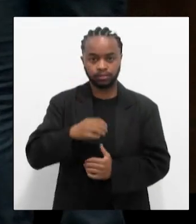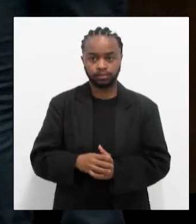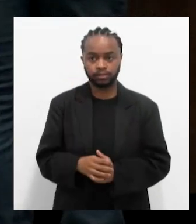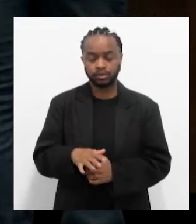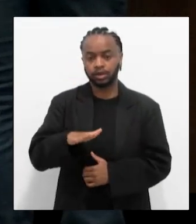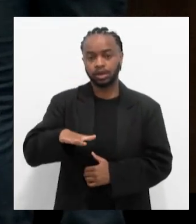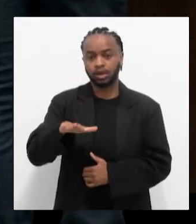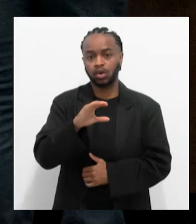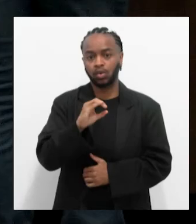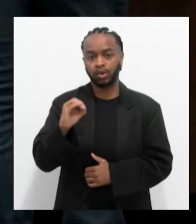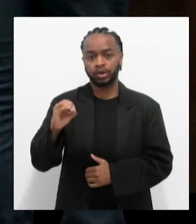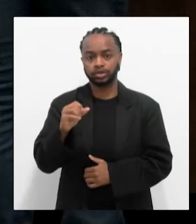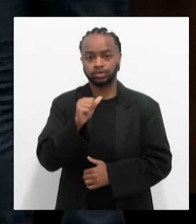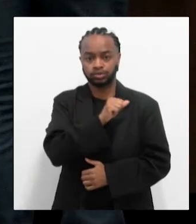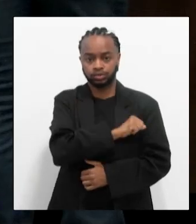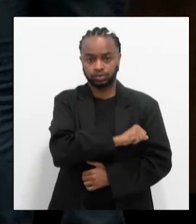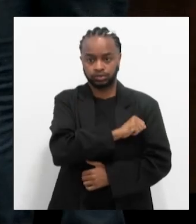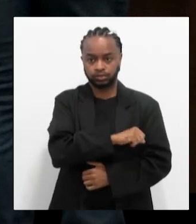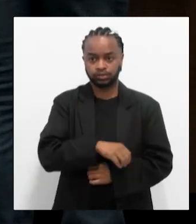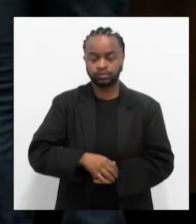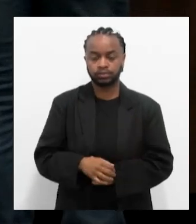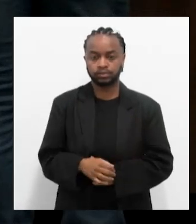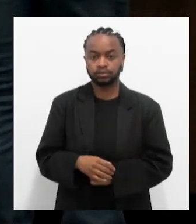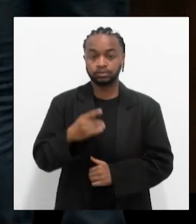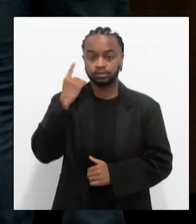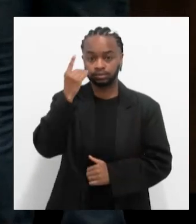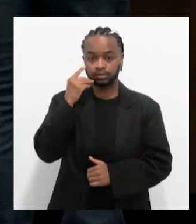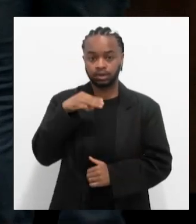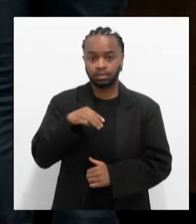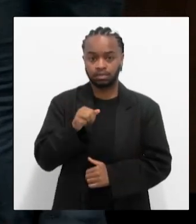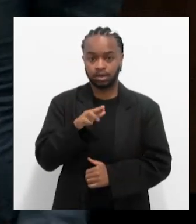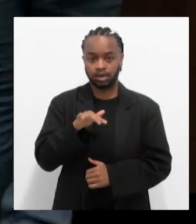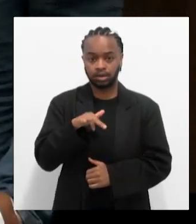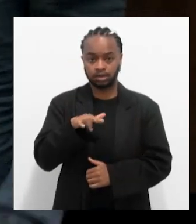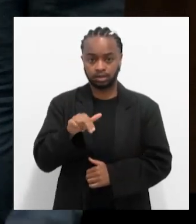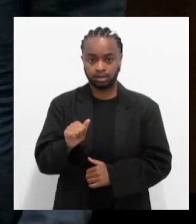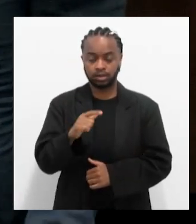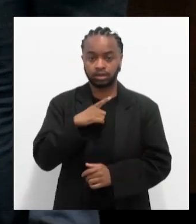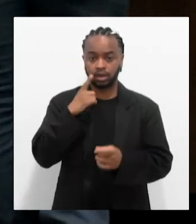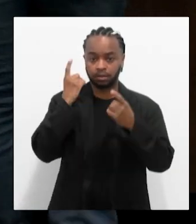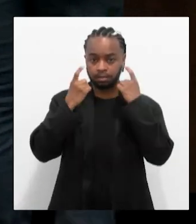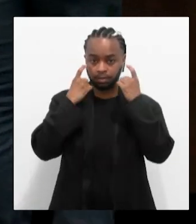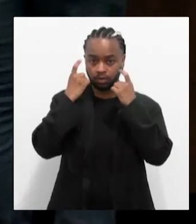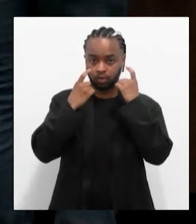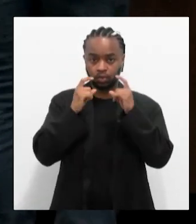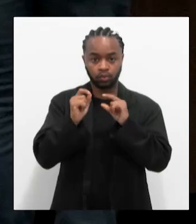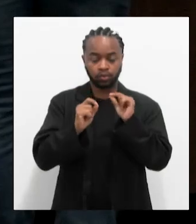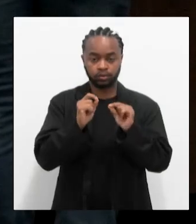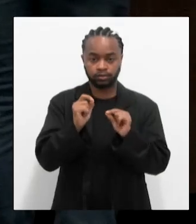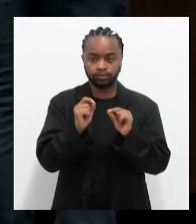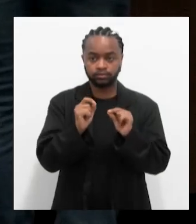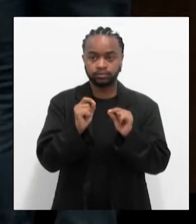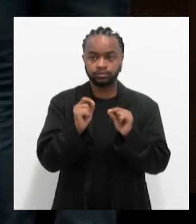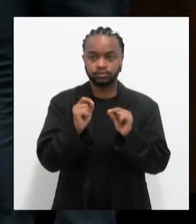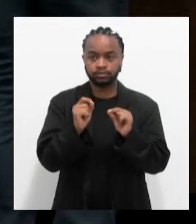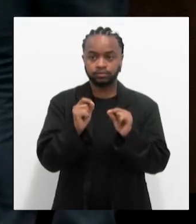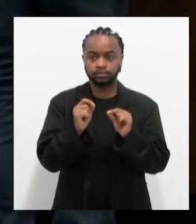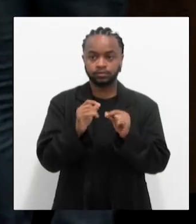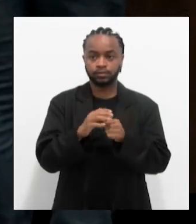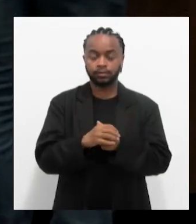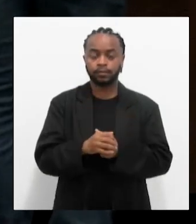do Rio. A deputada Marina, ela tem se preocupado em o reconhecimento, tirar